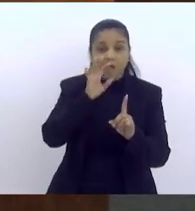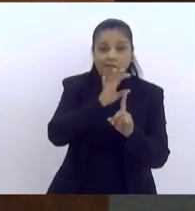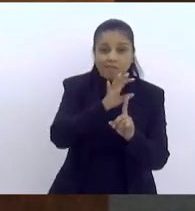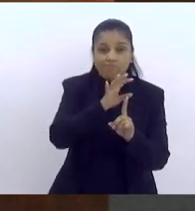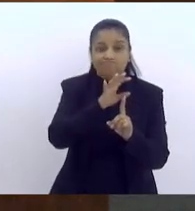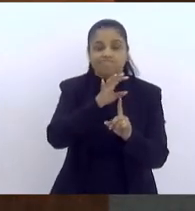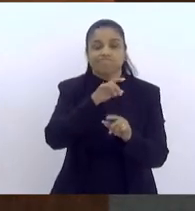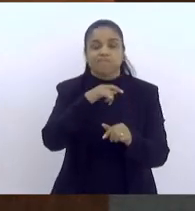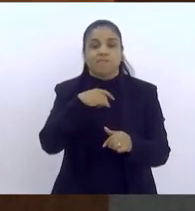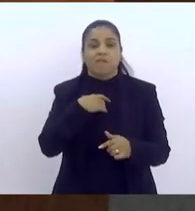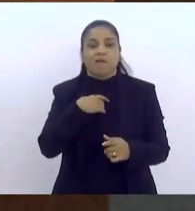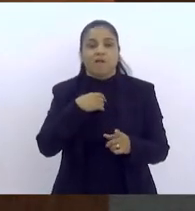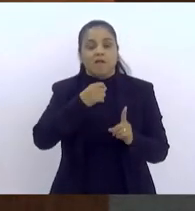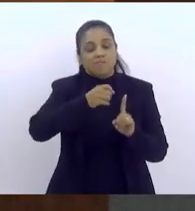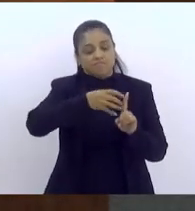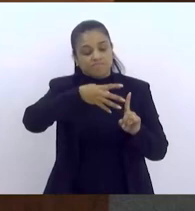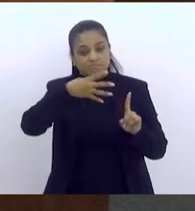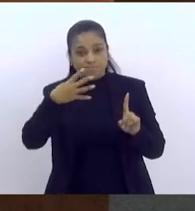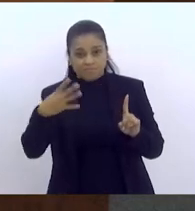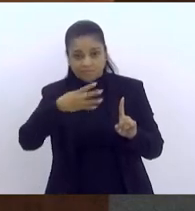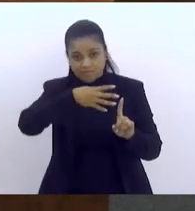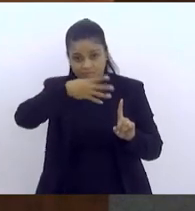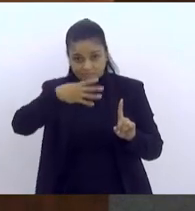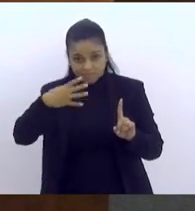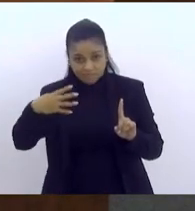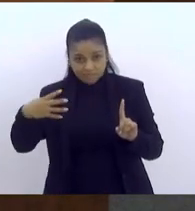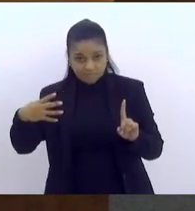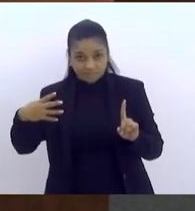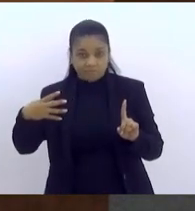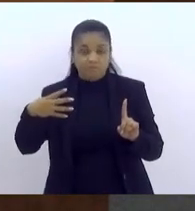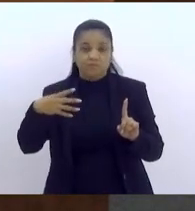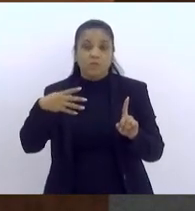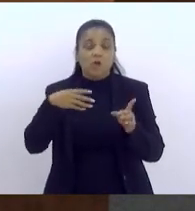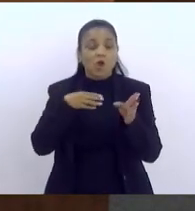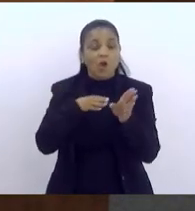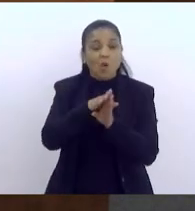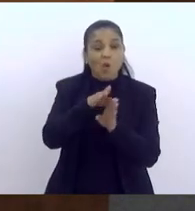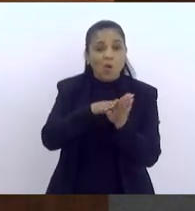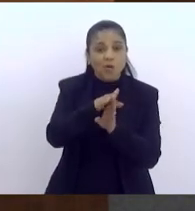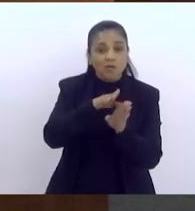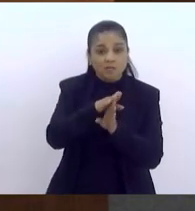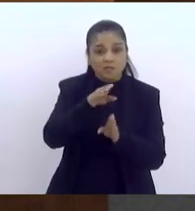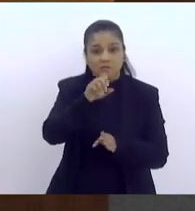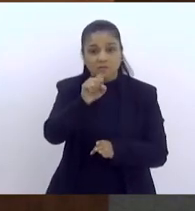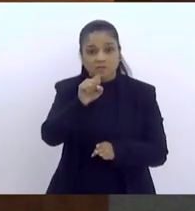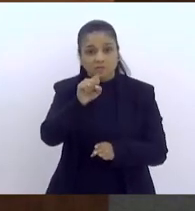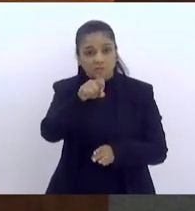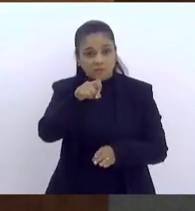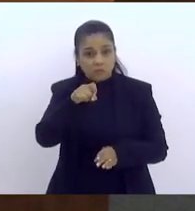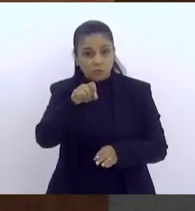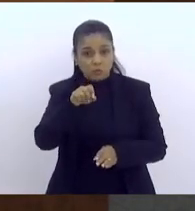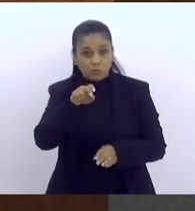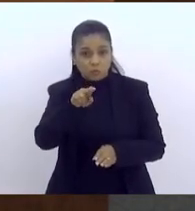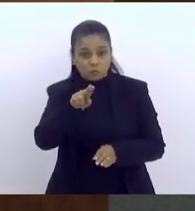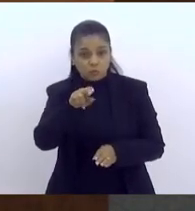LGBTQIA+, tratando a orientação sexual como se fosse depravação, falta